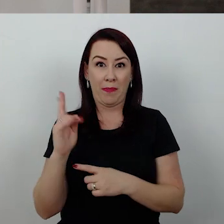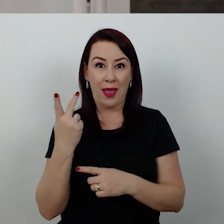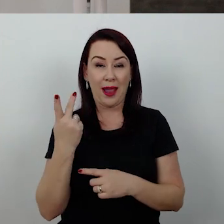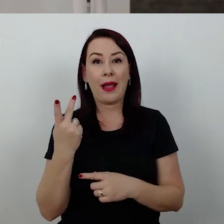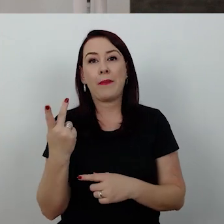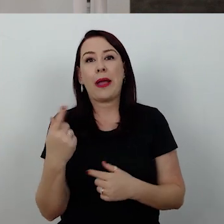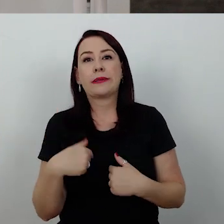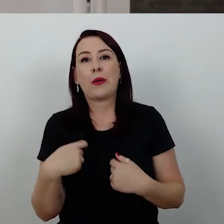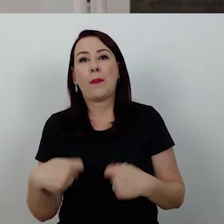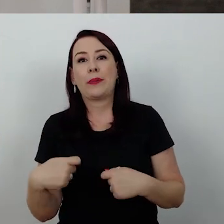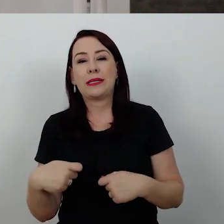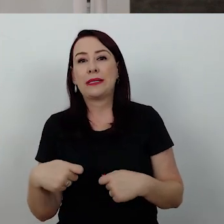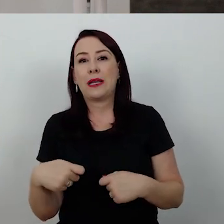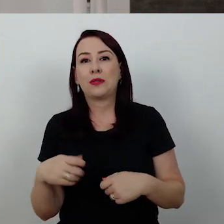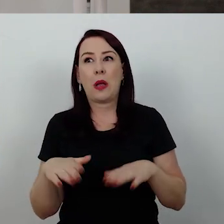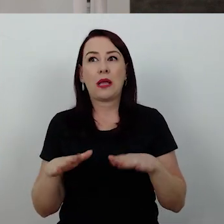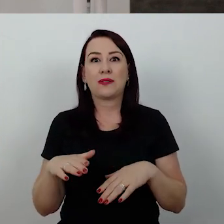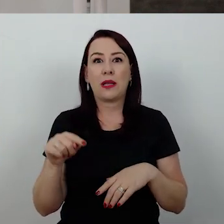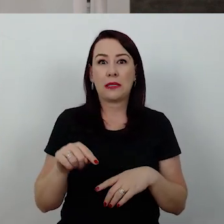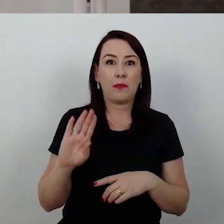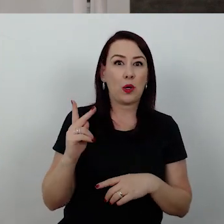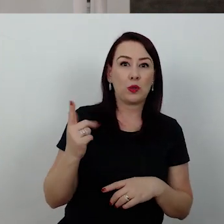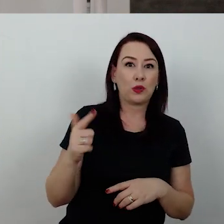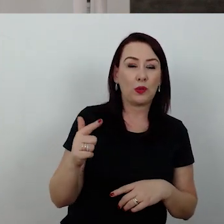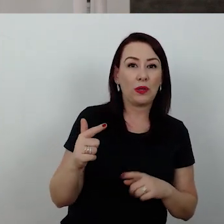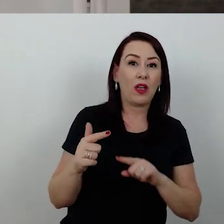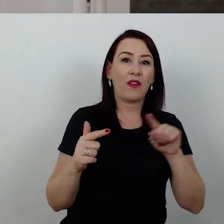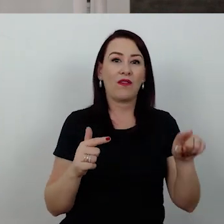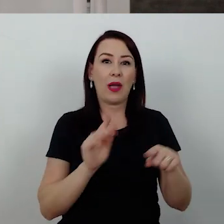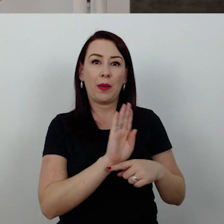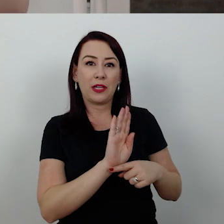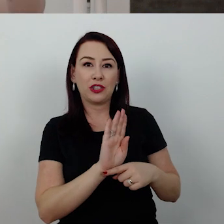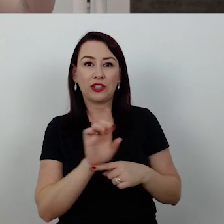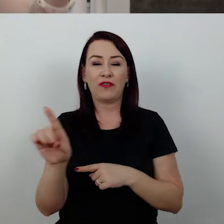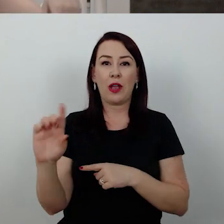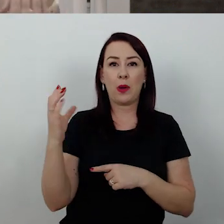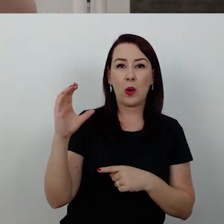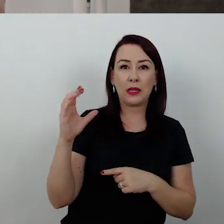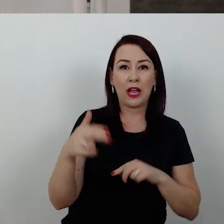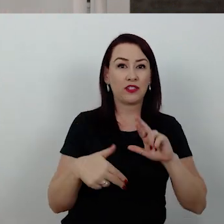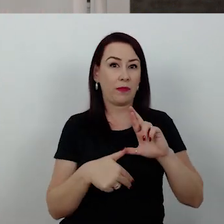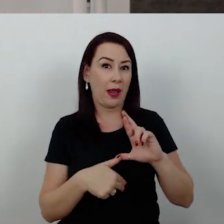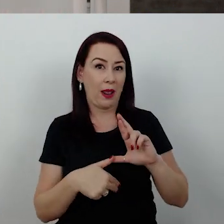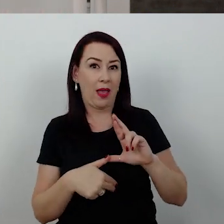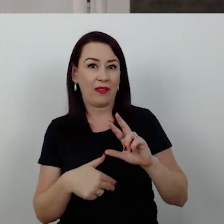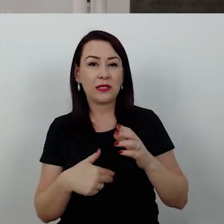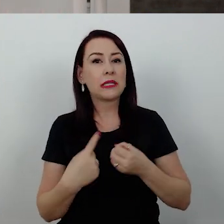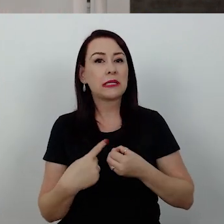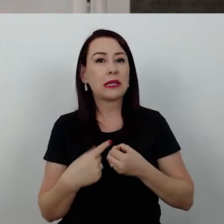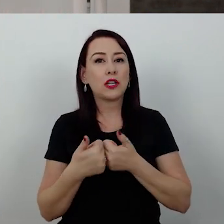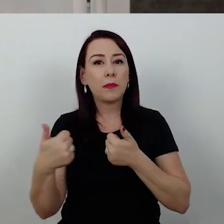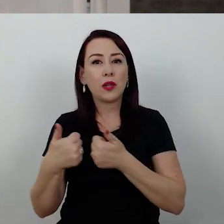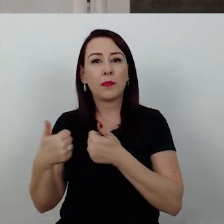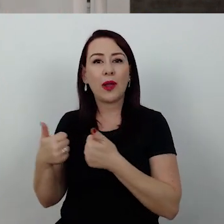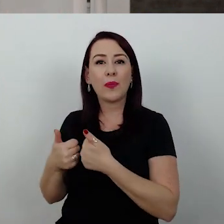fazer uma locação X que aqui não encontra. Aí você vai para Betim, você vai para Contagem, você vai para Ribeirão das Neves, enfim, você vai para cidades